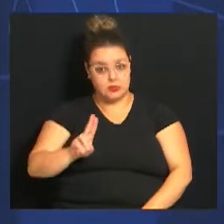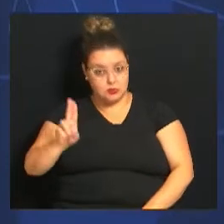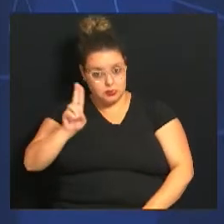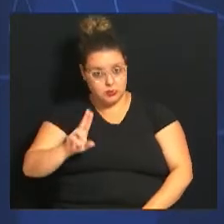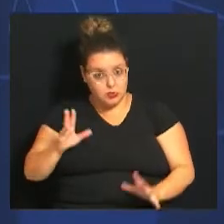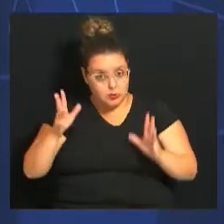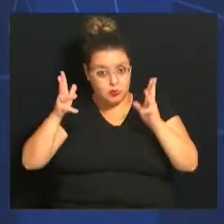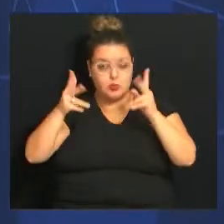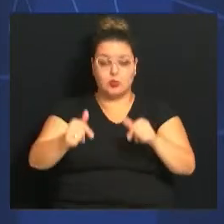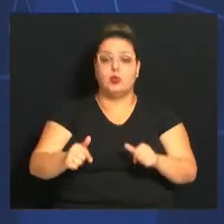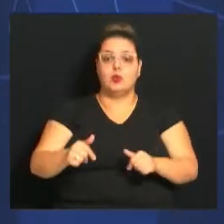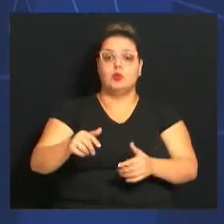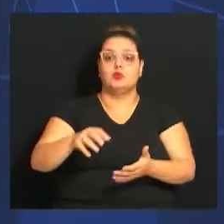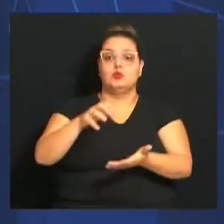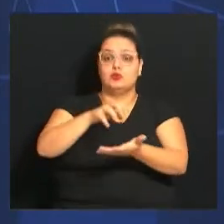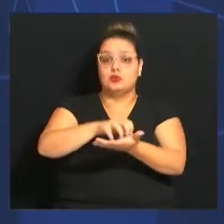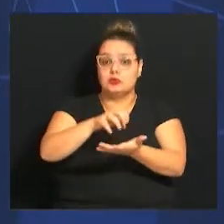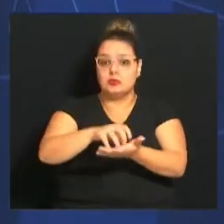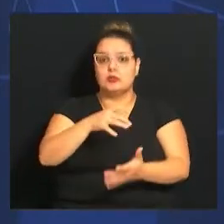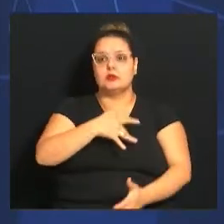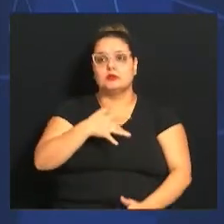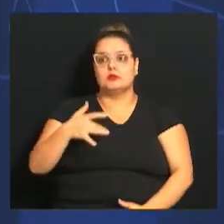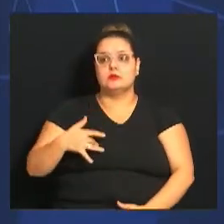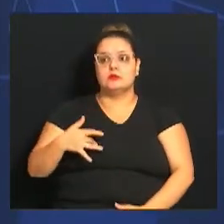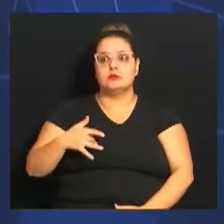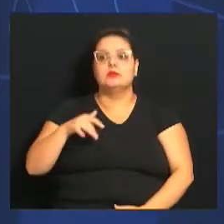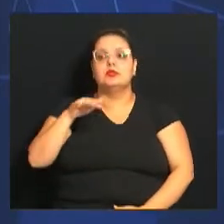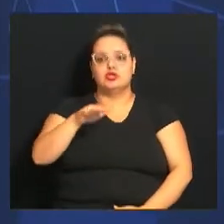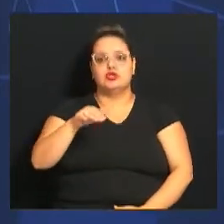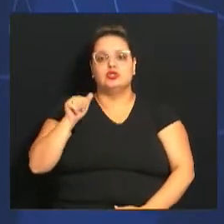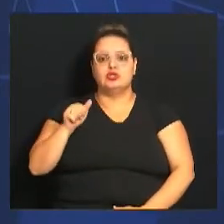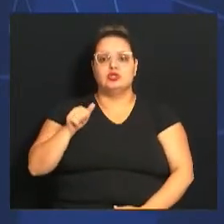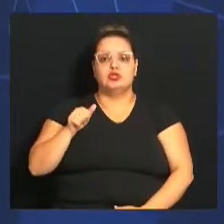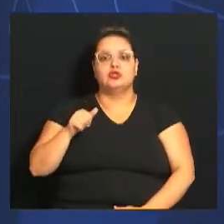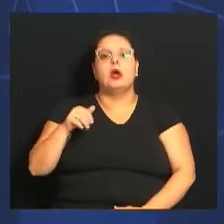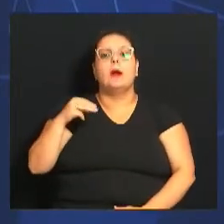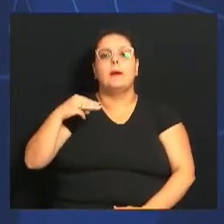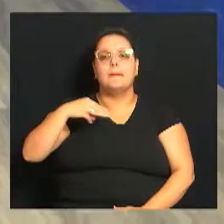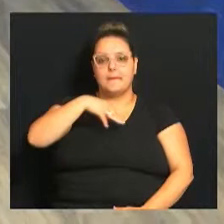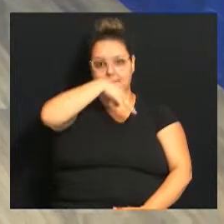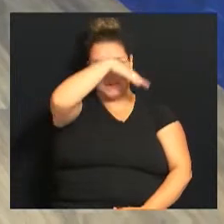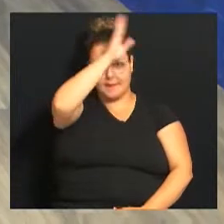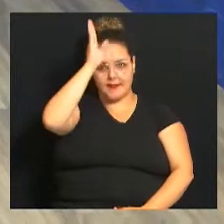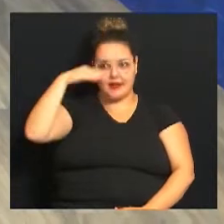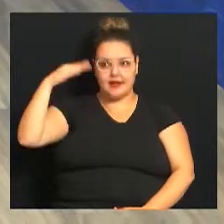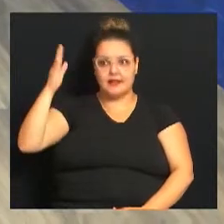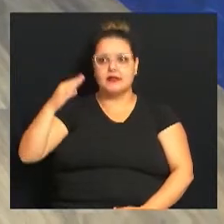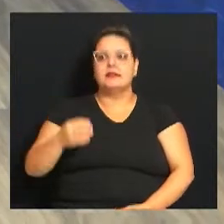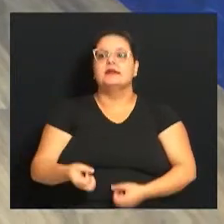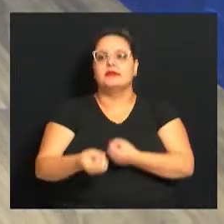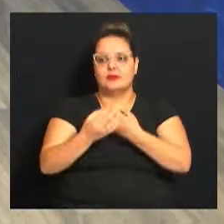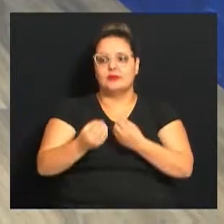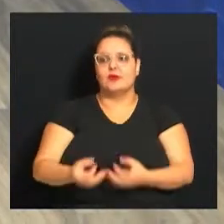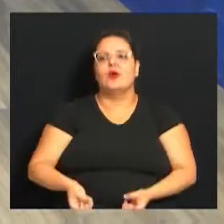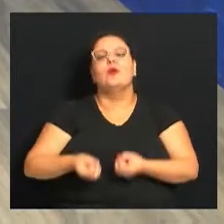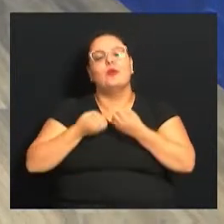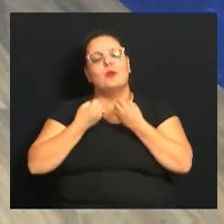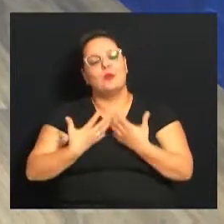todos os centros de saúde, aciona a nossa repórter Mariana Meira, que tem as informações. Olá, boa tarde,